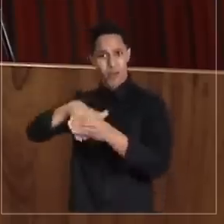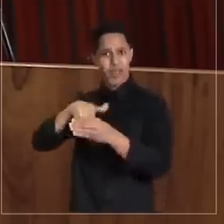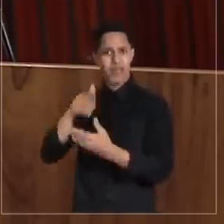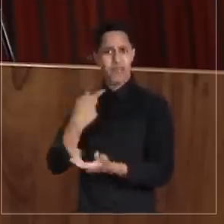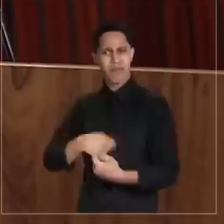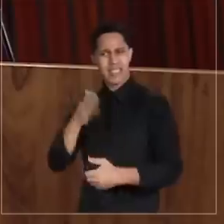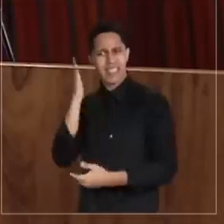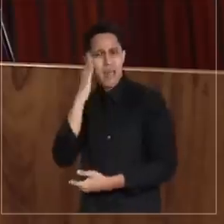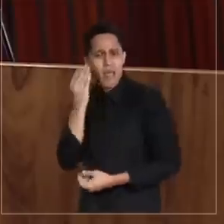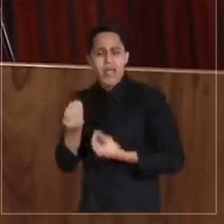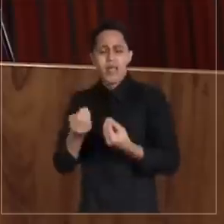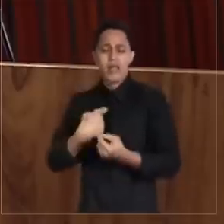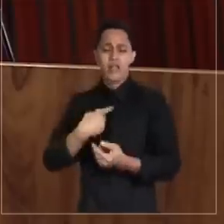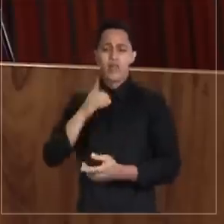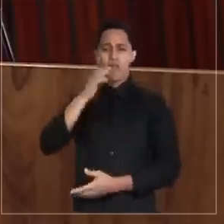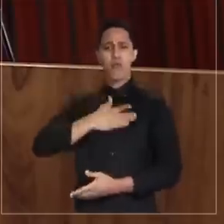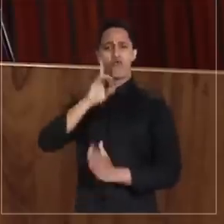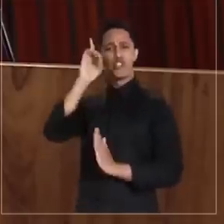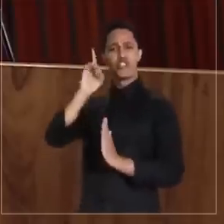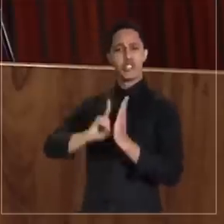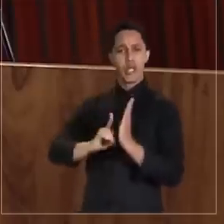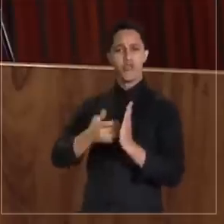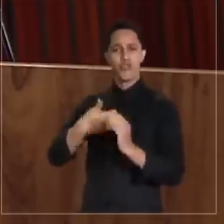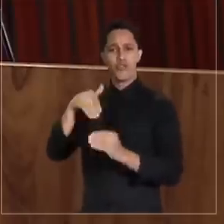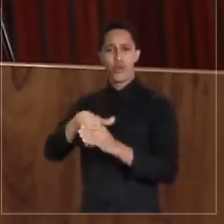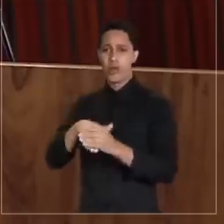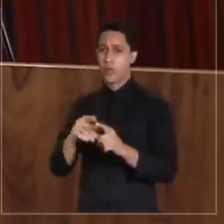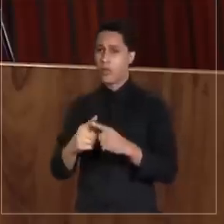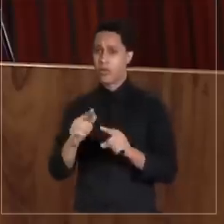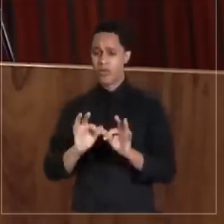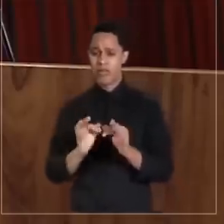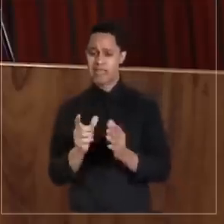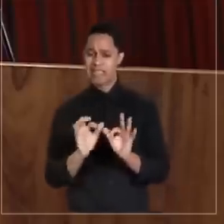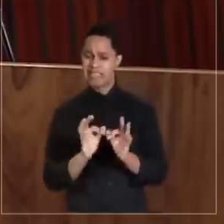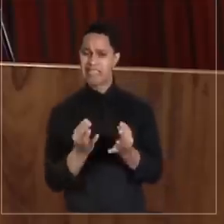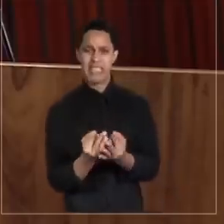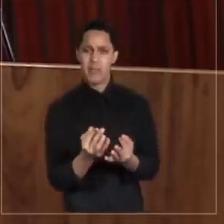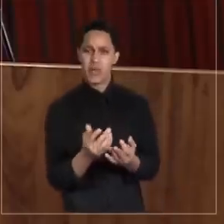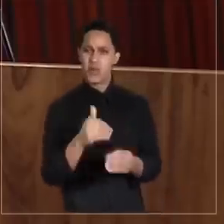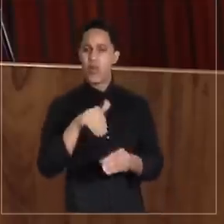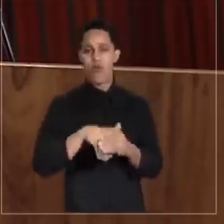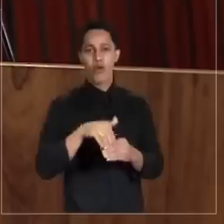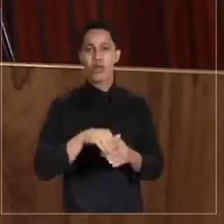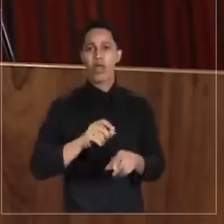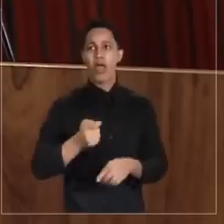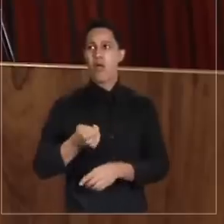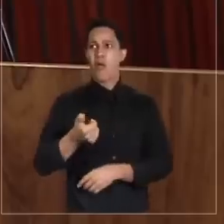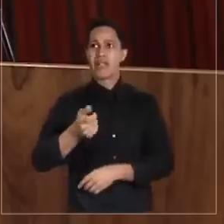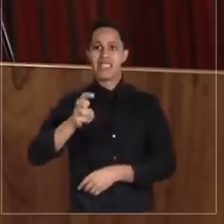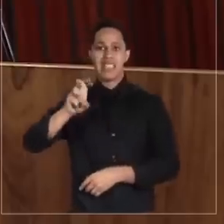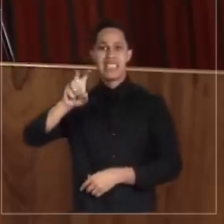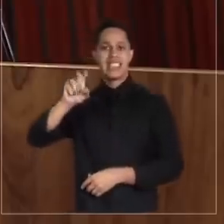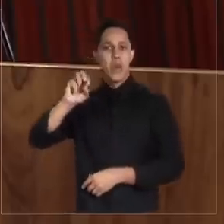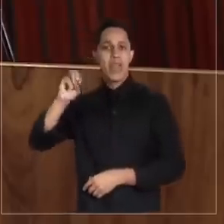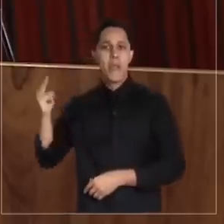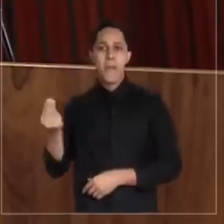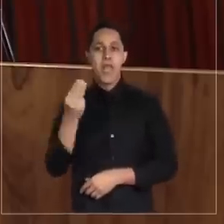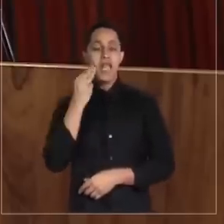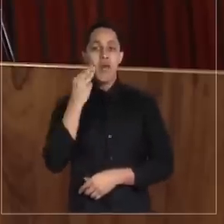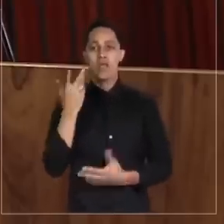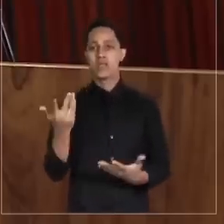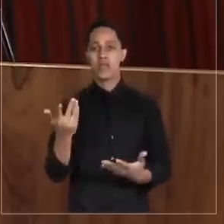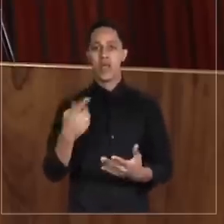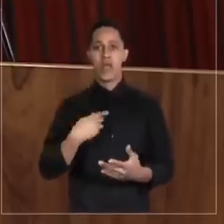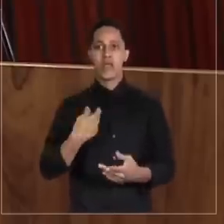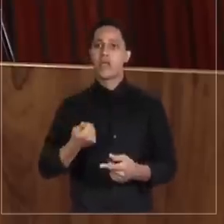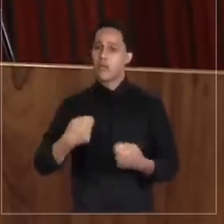votado ou por que ele votou, e neste caso não foram poucos os votos, quase 50 milhões de votos não são poucos, é preciso saber por que estamos julgando e como